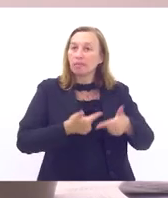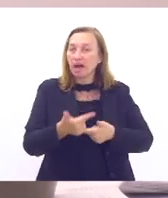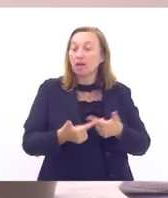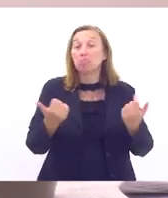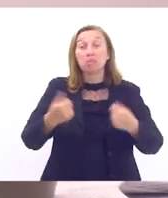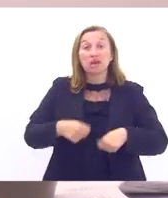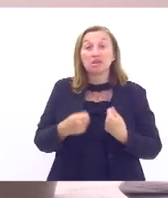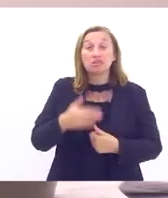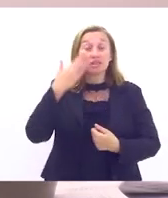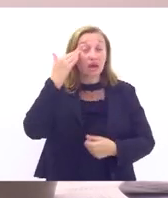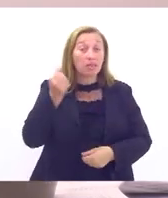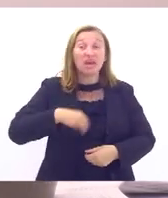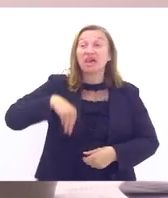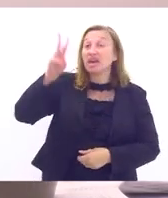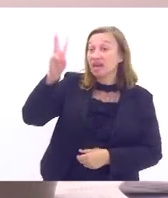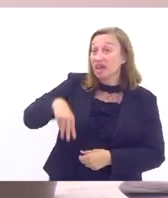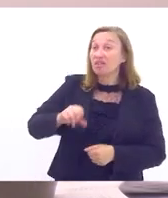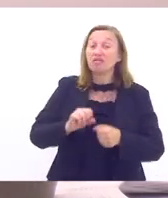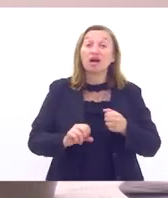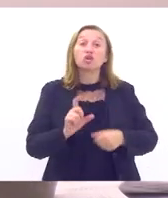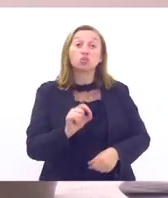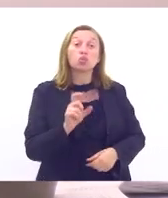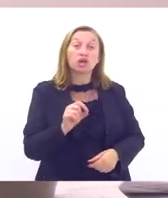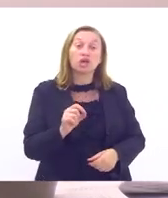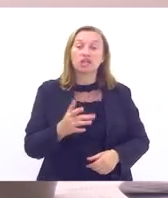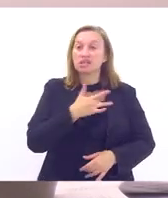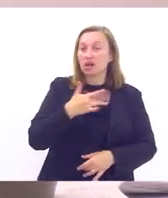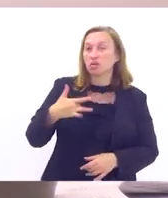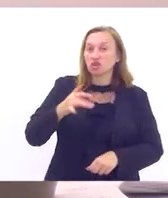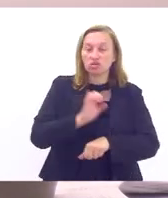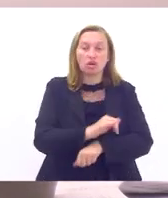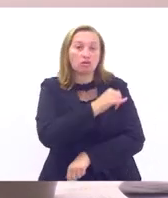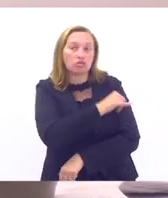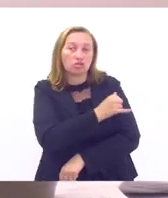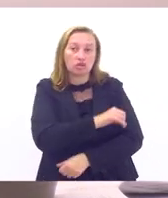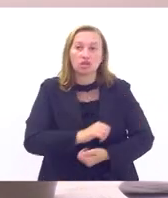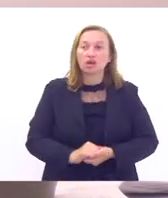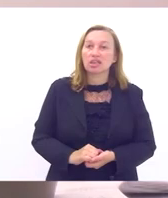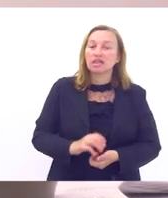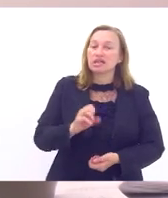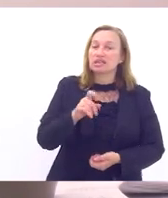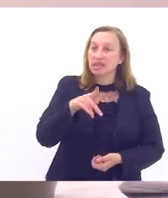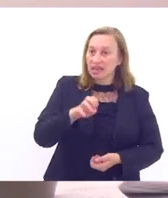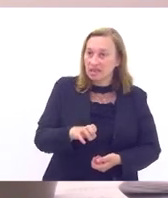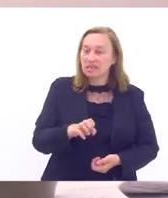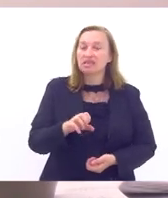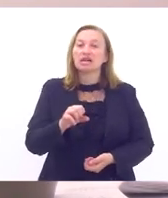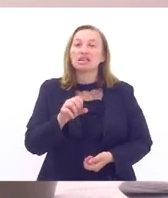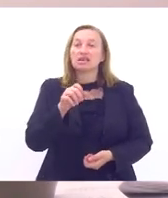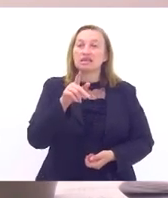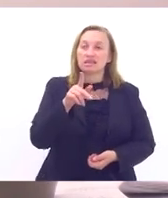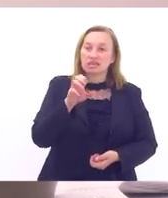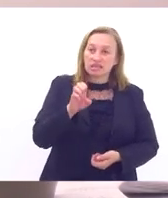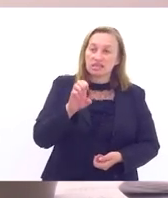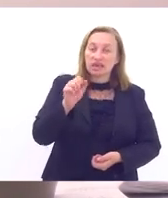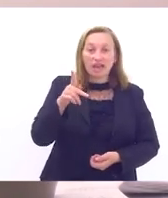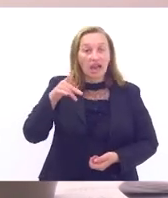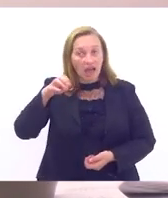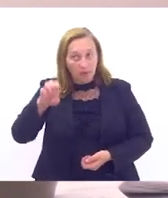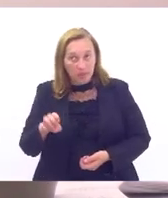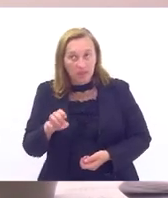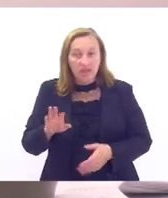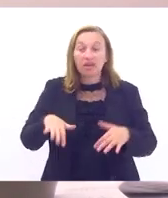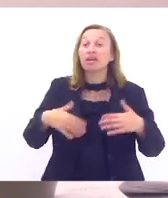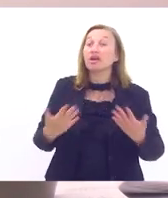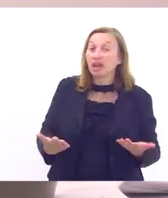preciso saber quem faz o que em saúde estadual no âmbito do Estado do Rio de Janeiro, se é a SES, se é a SEAB, quem gere o Hospital Sanatório Penal, quem não